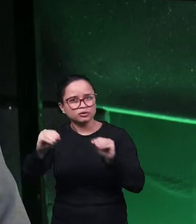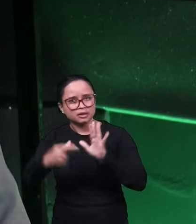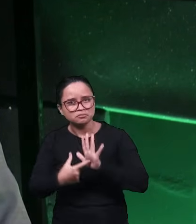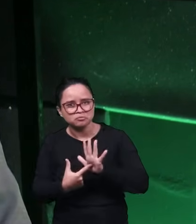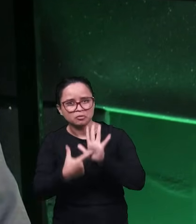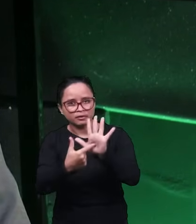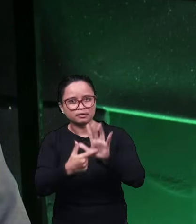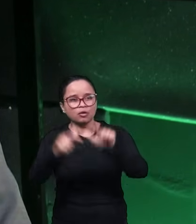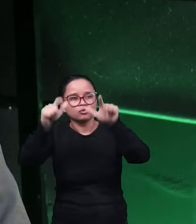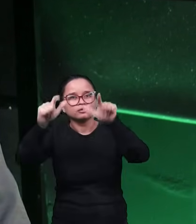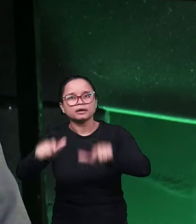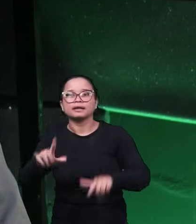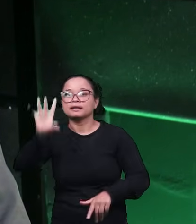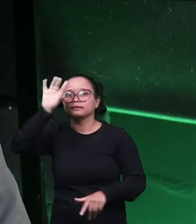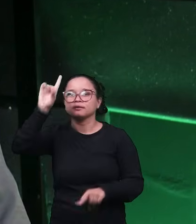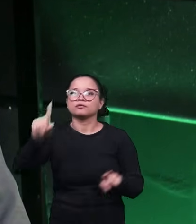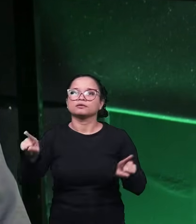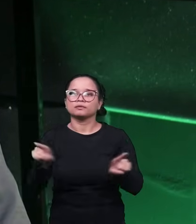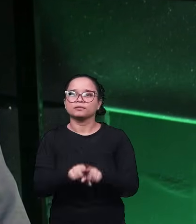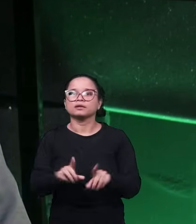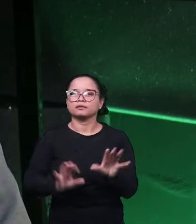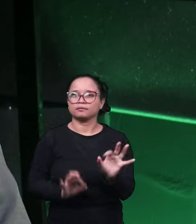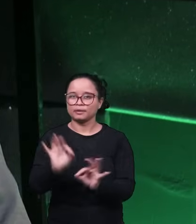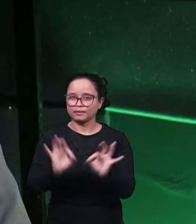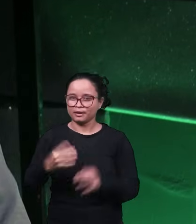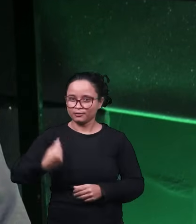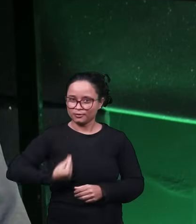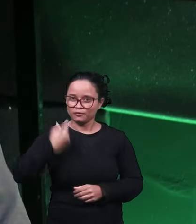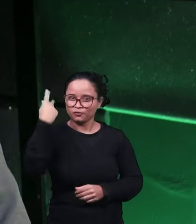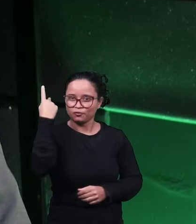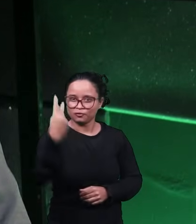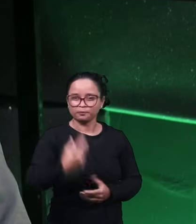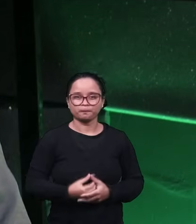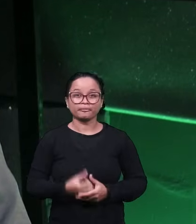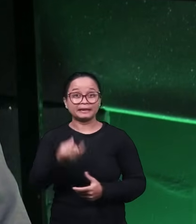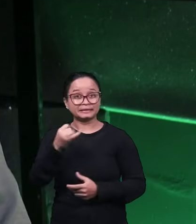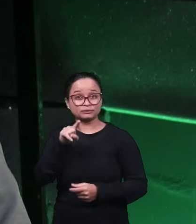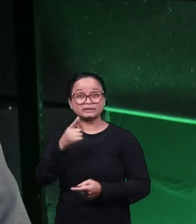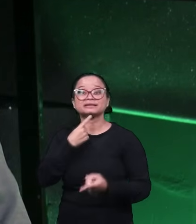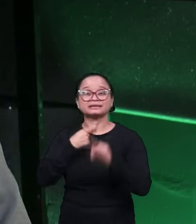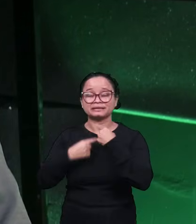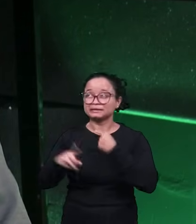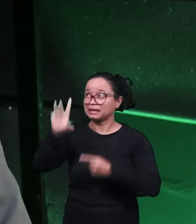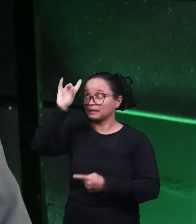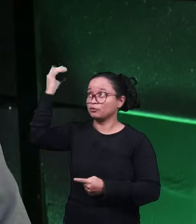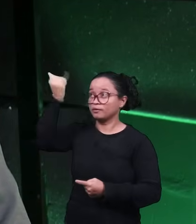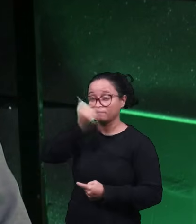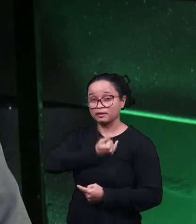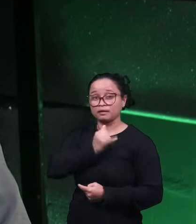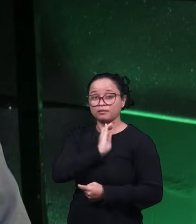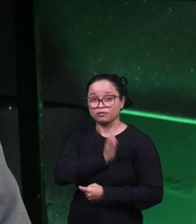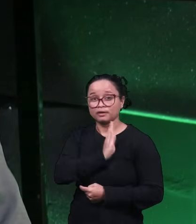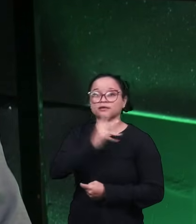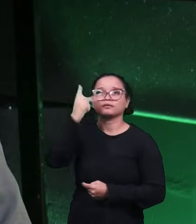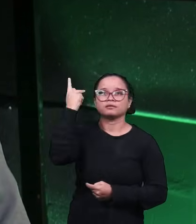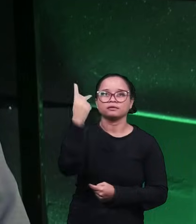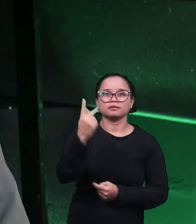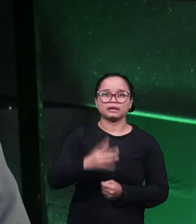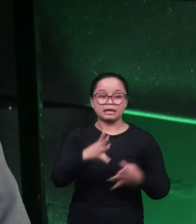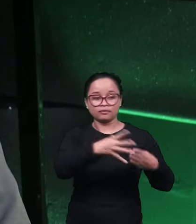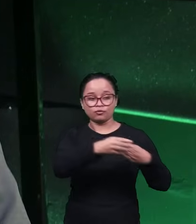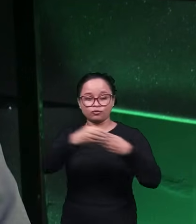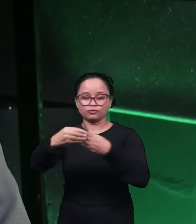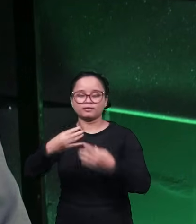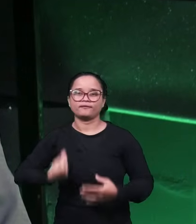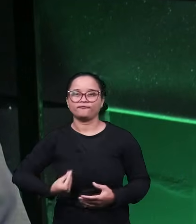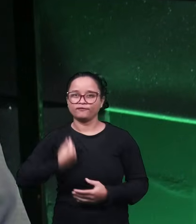terra. Deus, o Senhor tem isso preparado para a sua vida. Se você desejar, Ele vai falar ao seu coração e Ele vai